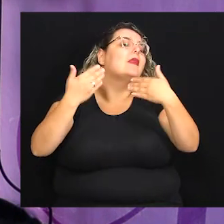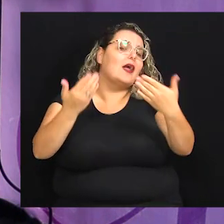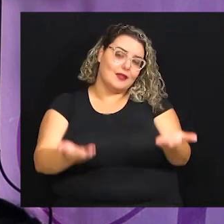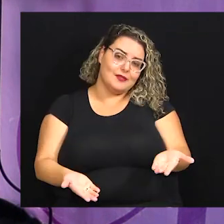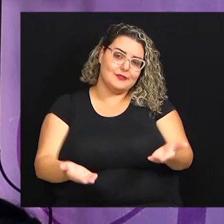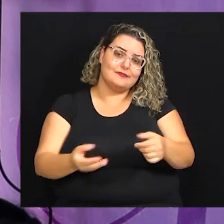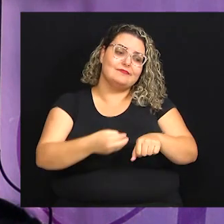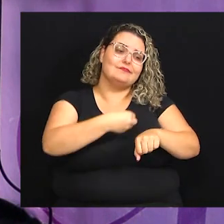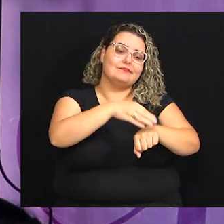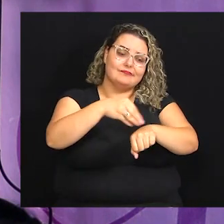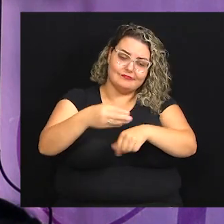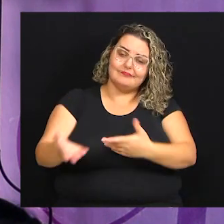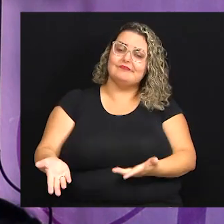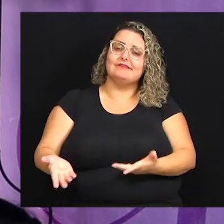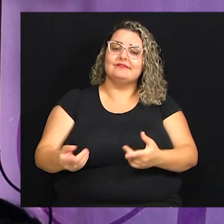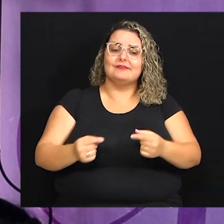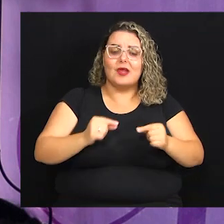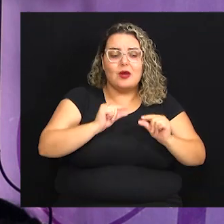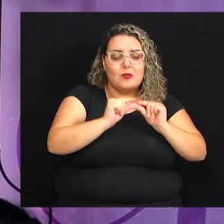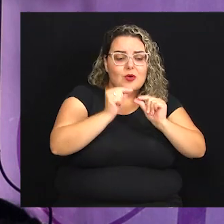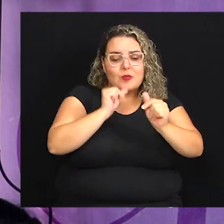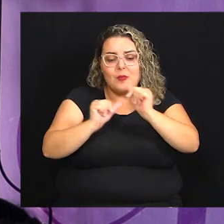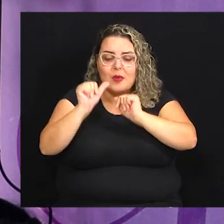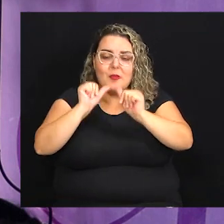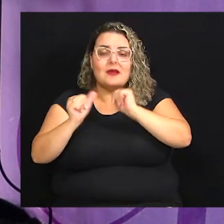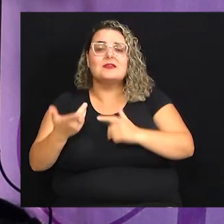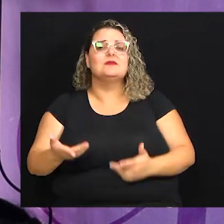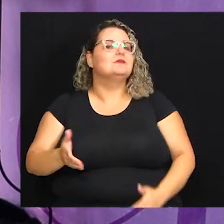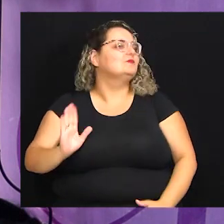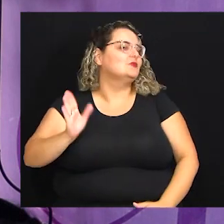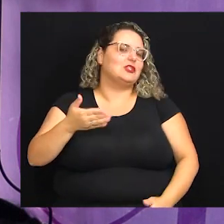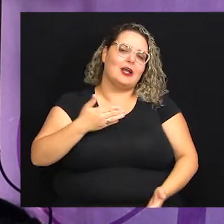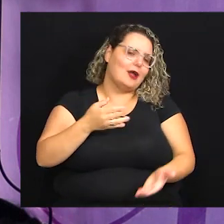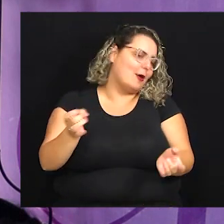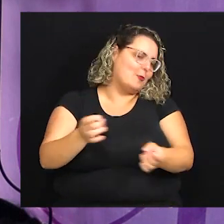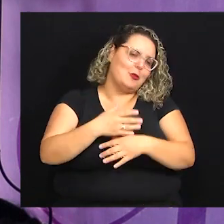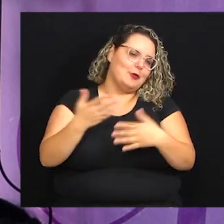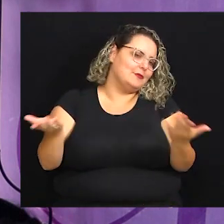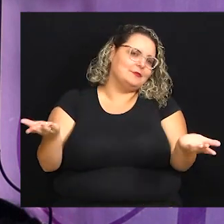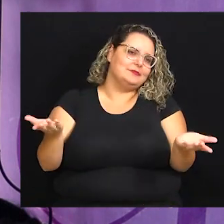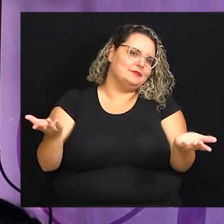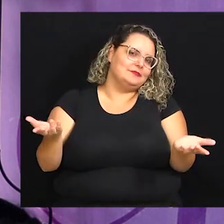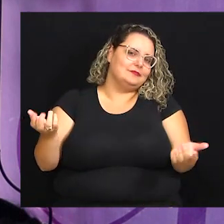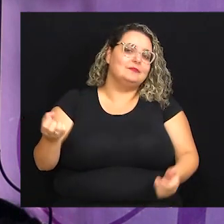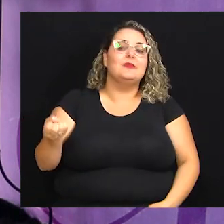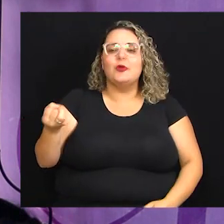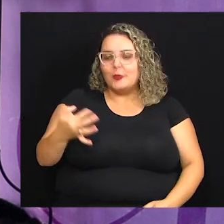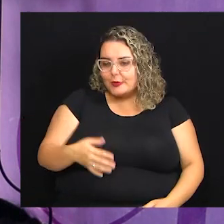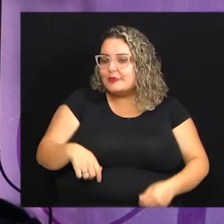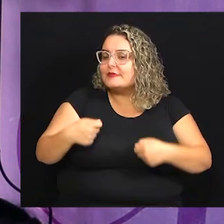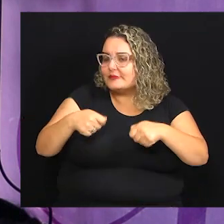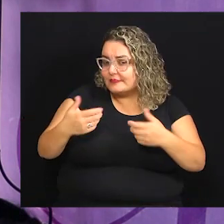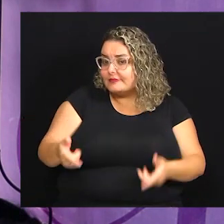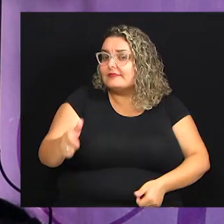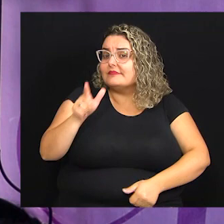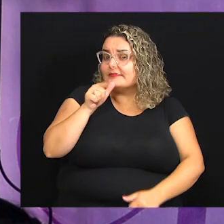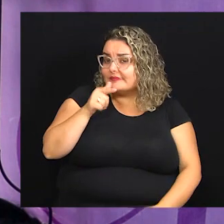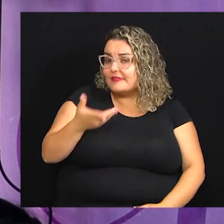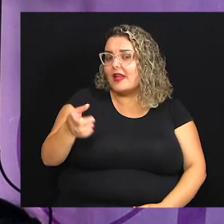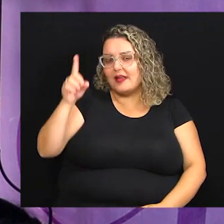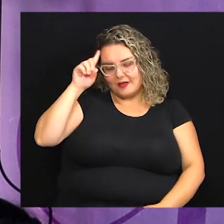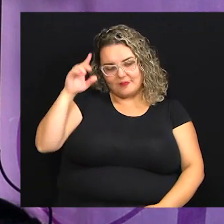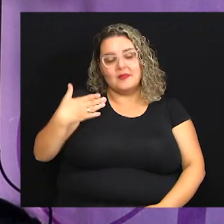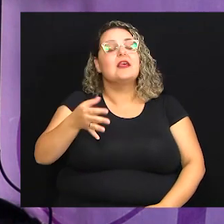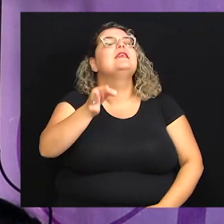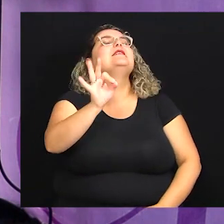isso aí. Dando de goladinha em goladinha, quando veja, Pois já é. foi a quantidade necessária, né, de água